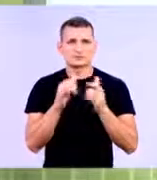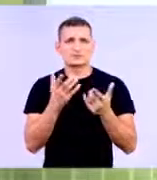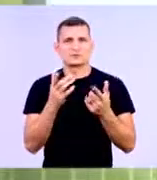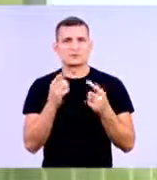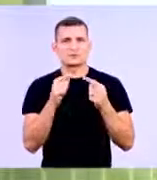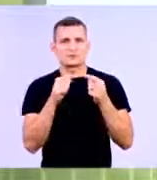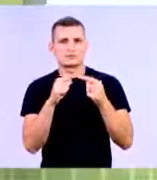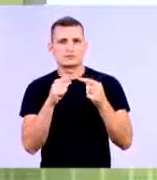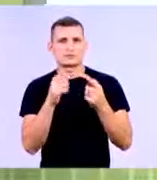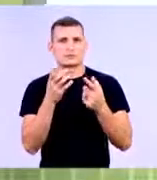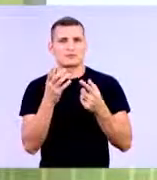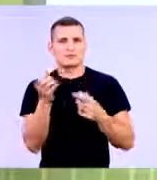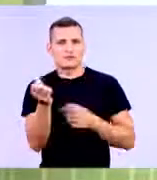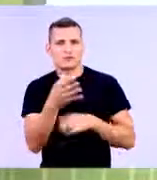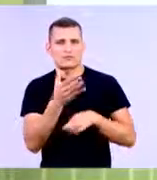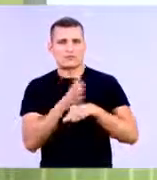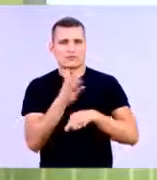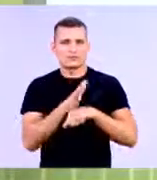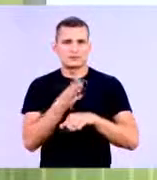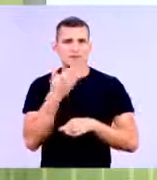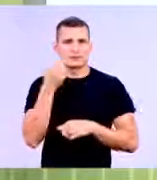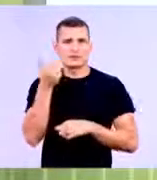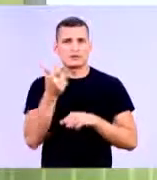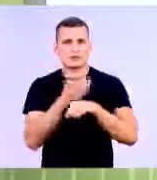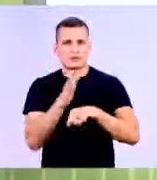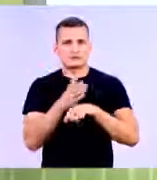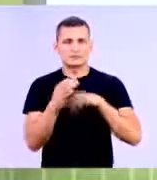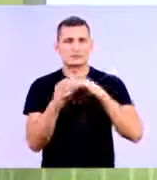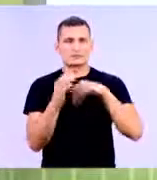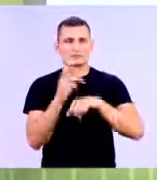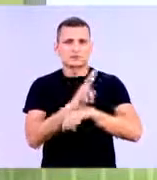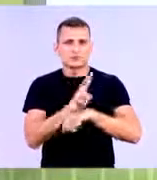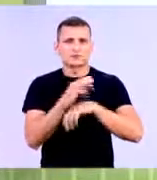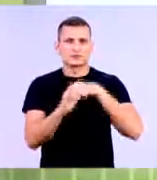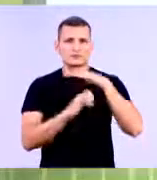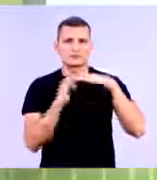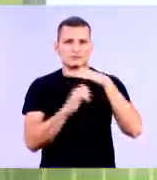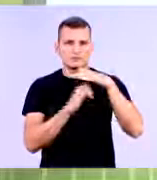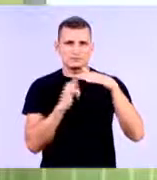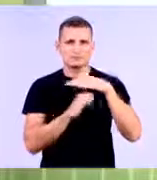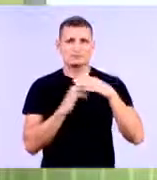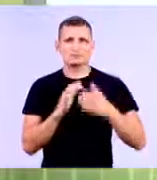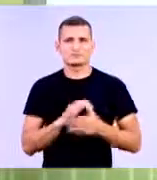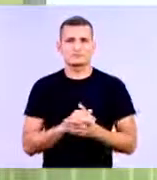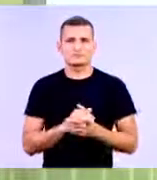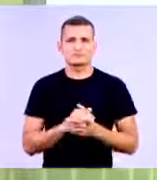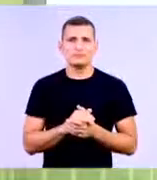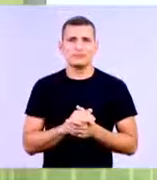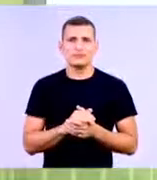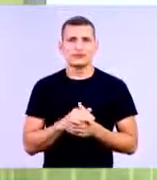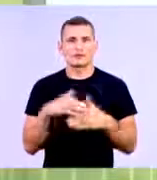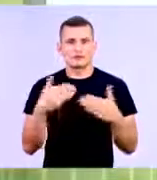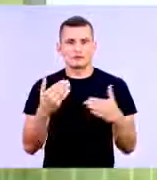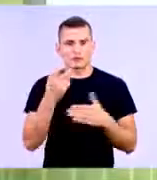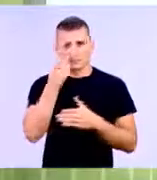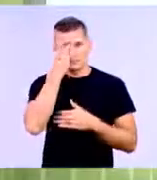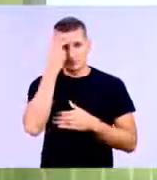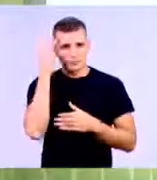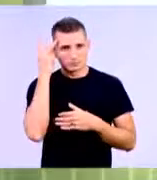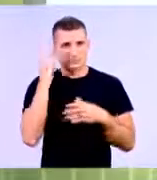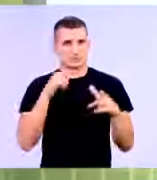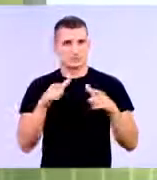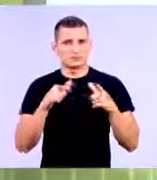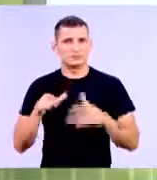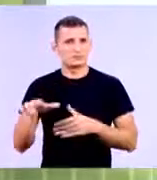relacionadas a novas práticas e melhores práticas para a segurança da informação. Então, a pessoa que está trabalhando nessa